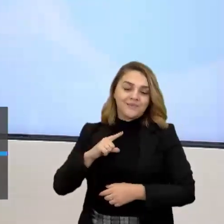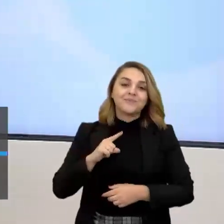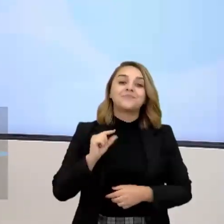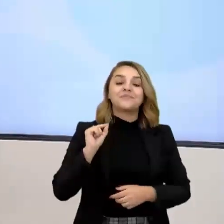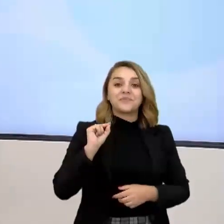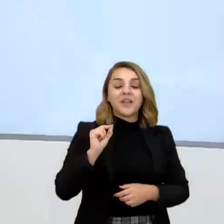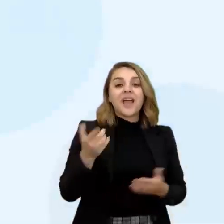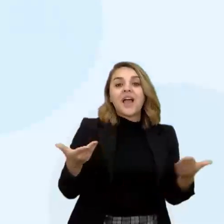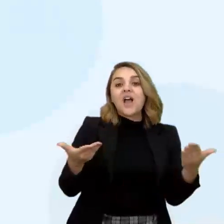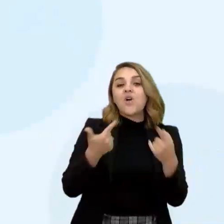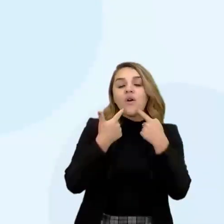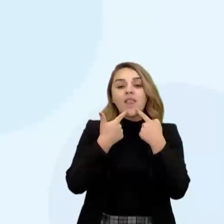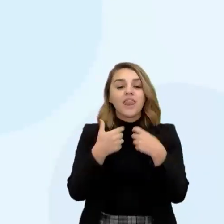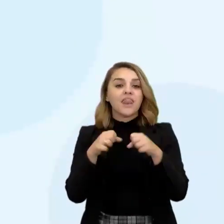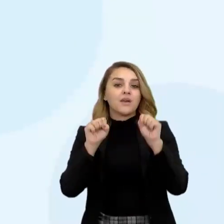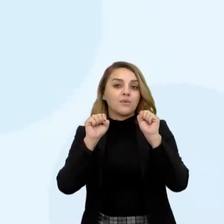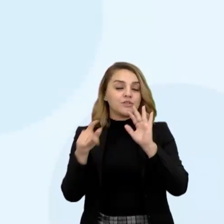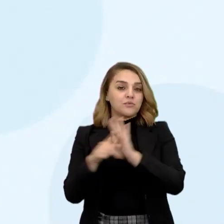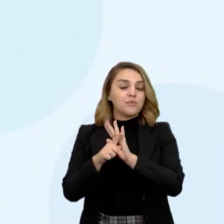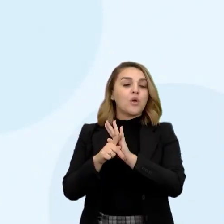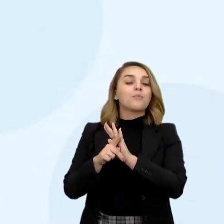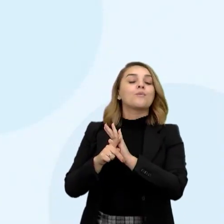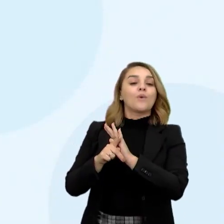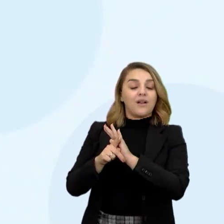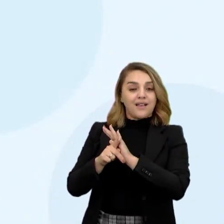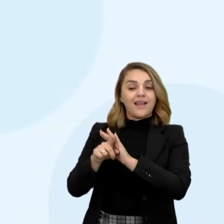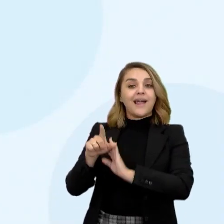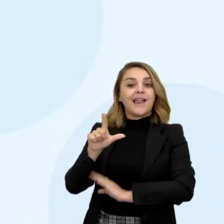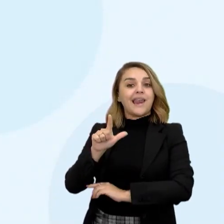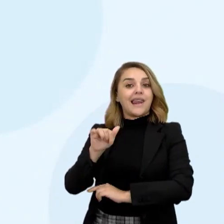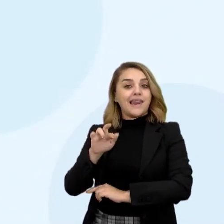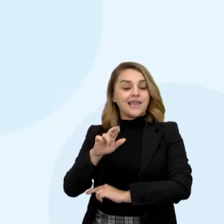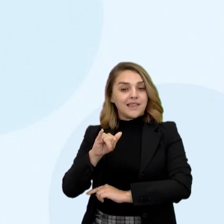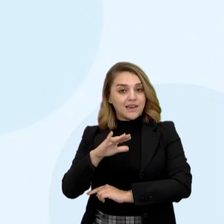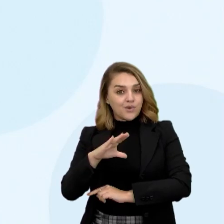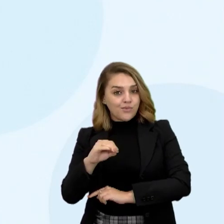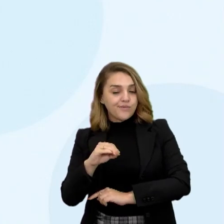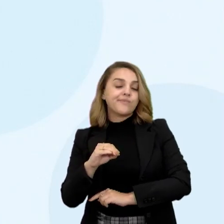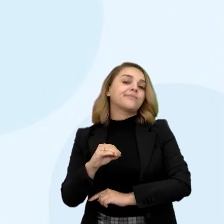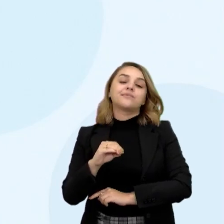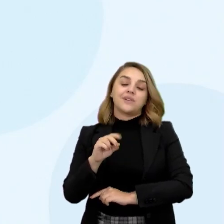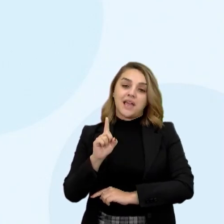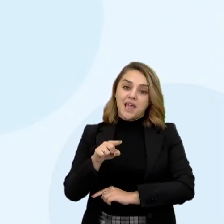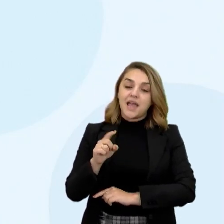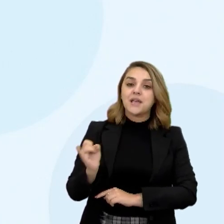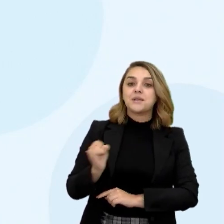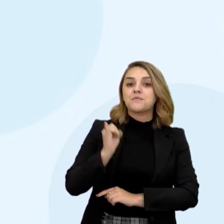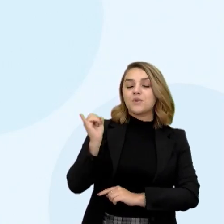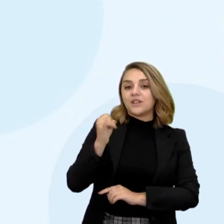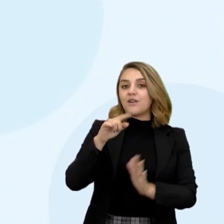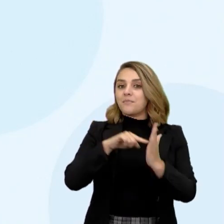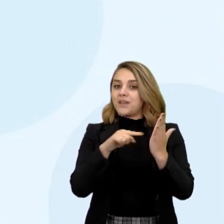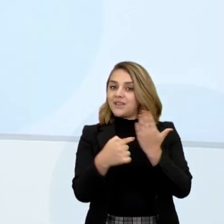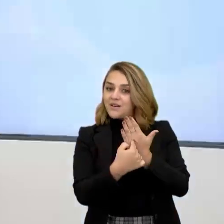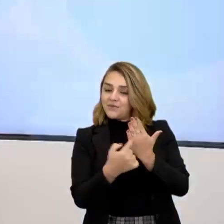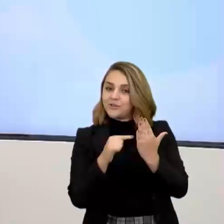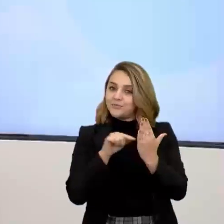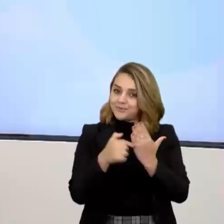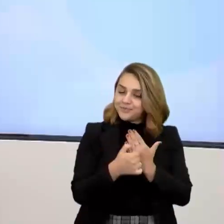então? Linguagem no gênero lírico, figuras de linguagem. É importante. Vamos agora, encerrando essa fala, volta para mim, por